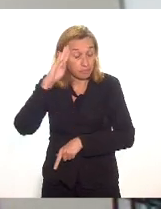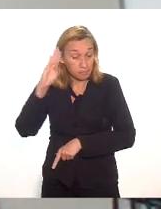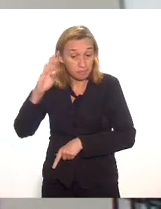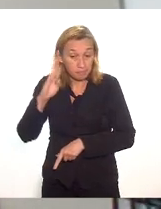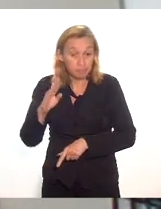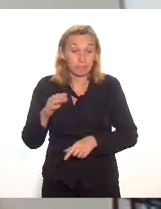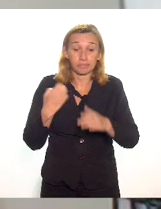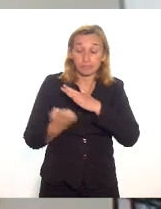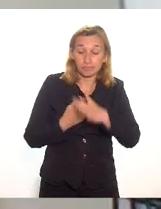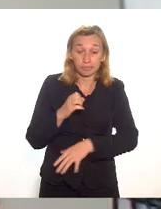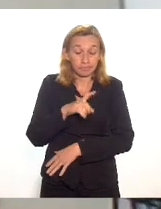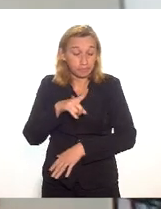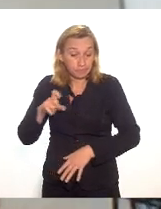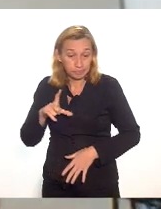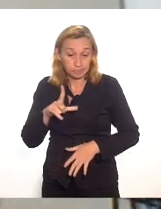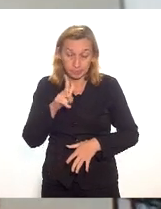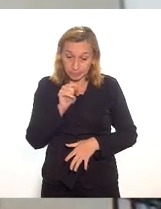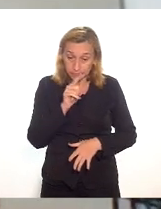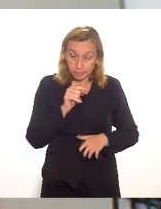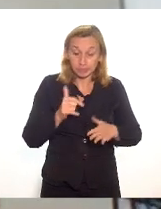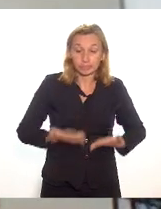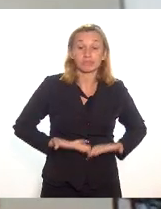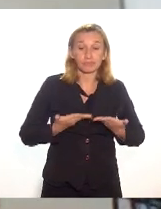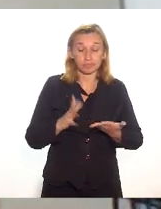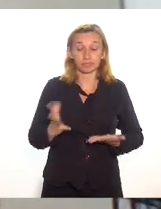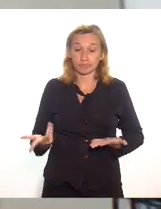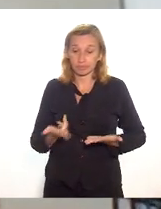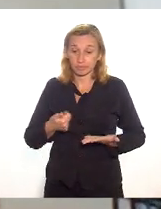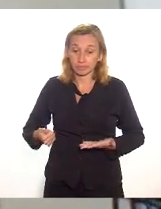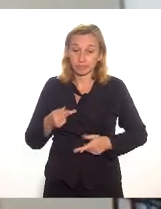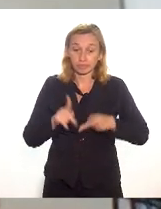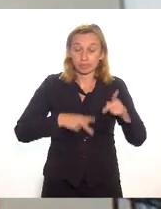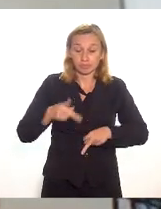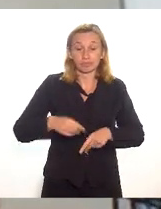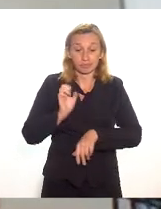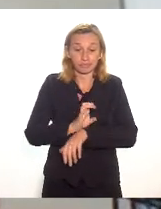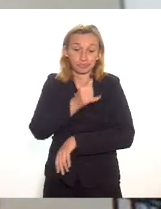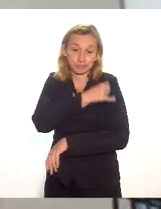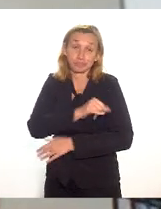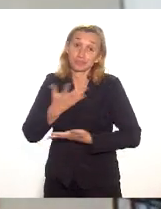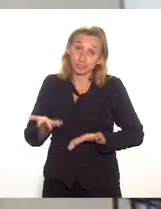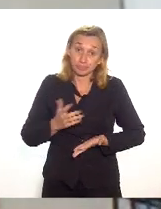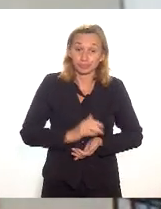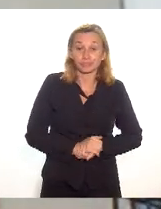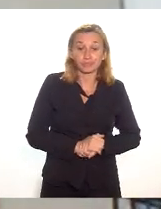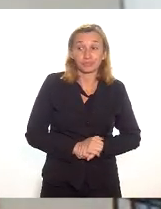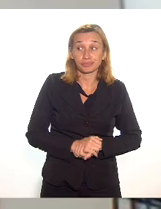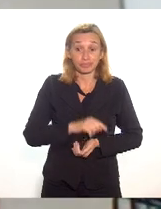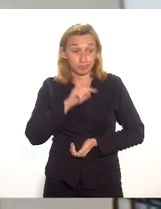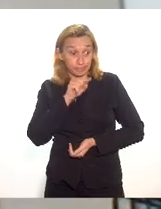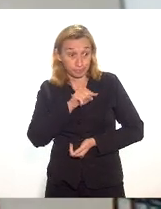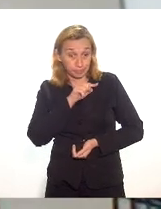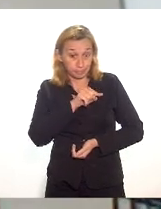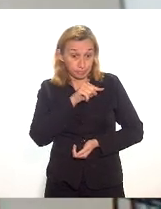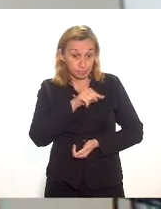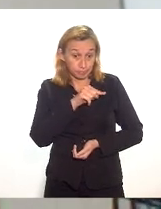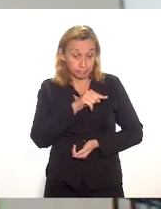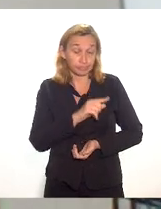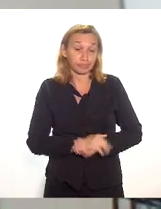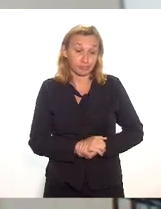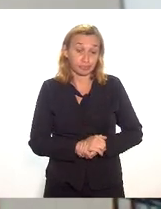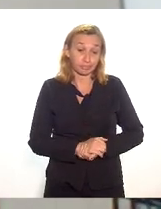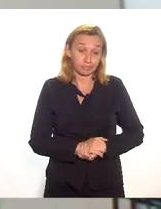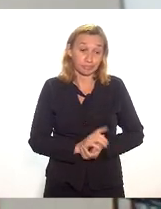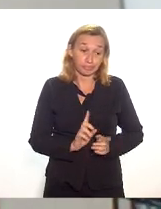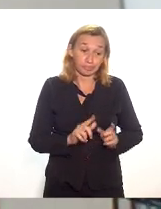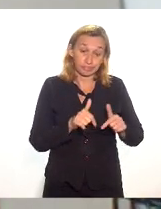a SEDAI oferecesse água de qualidade para a população do Estado do Rio de Janeiro. Aquele ataque contra a SEDAI já foi